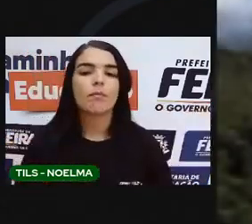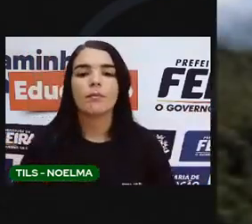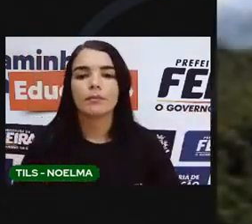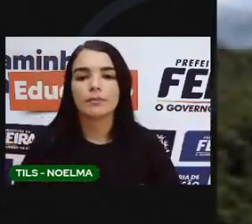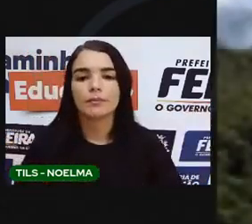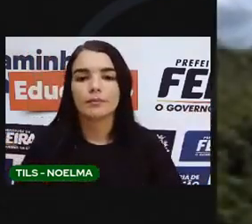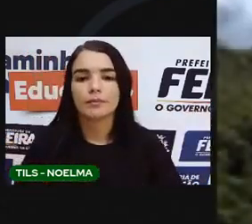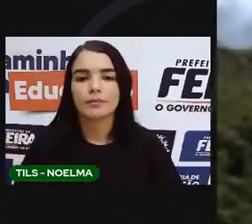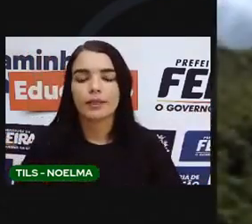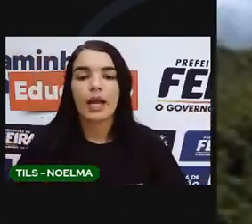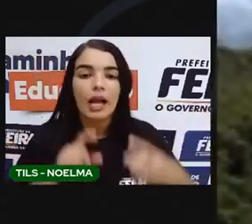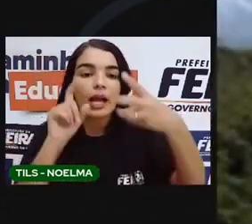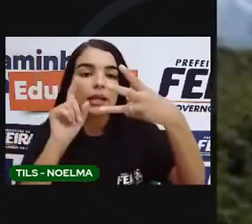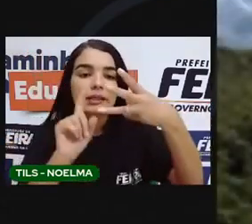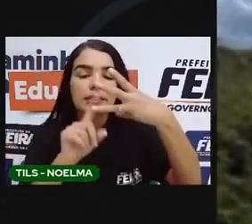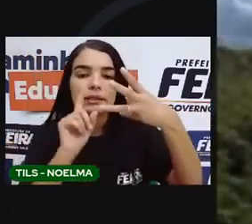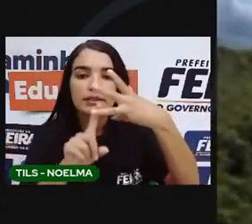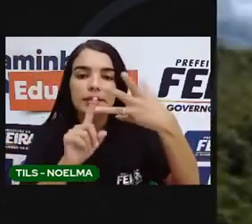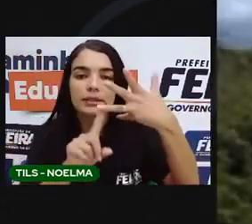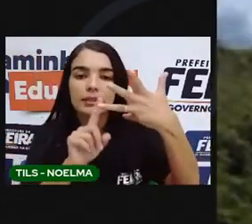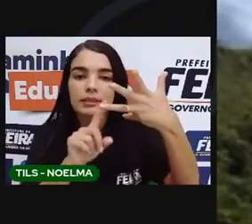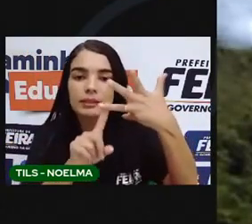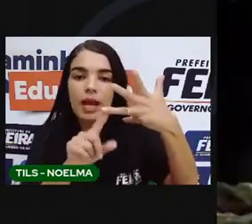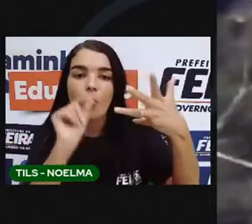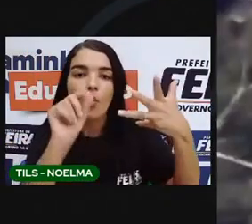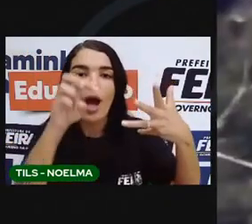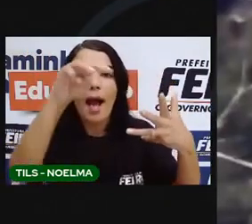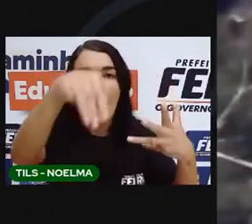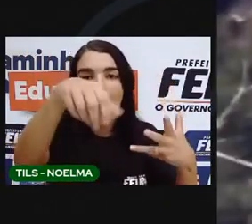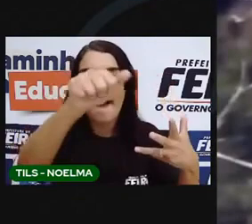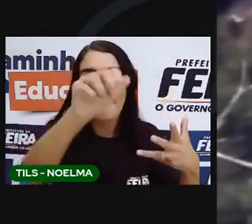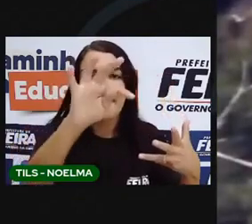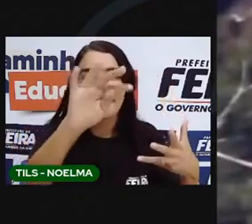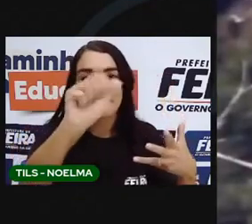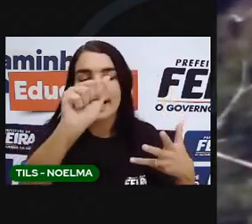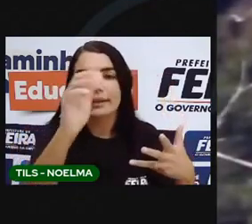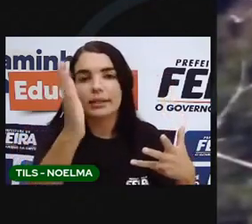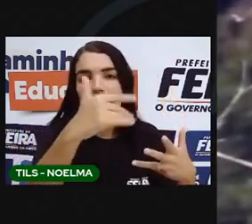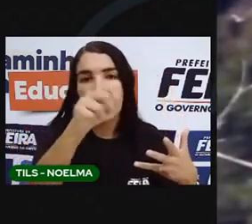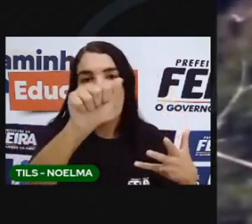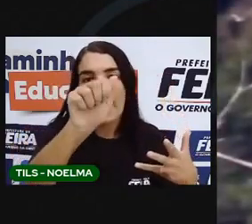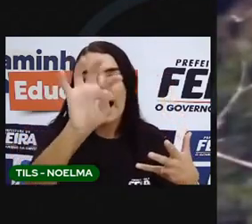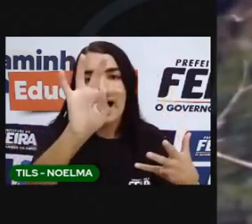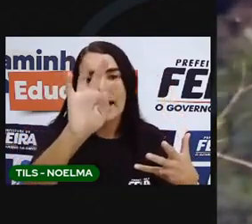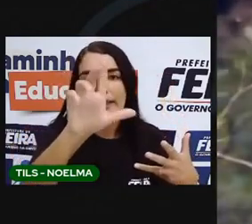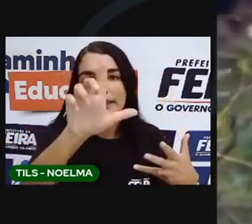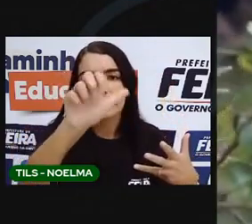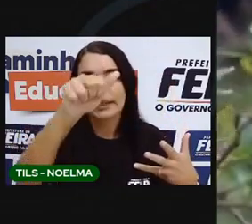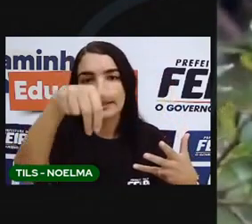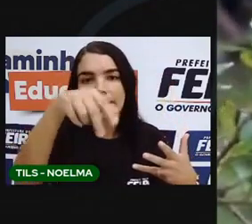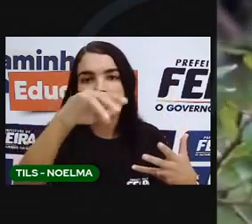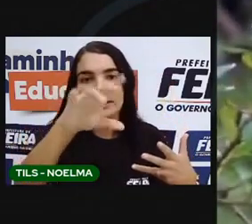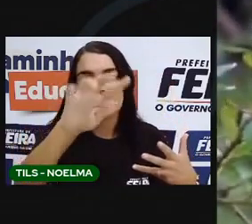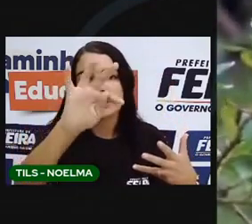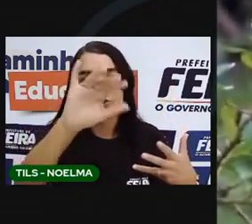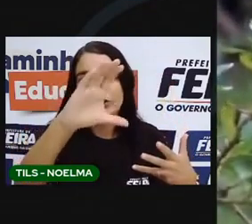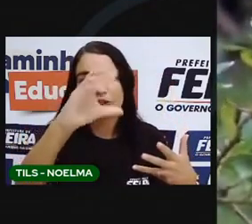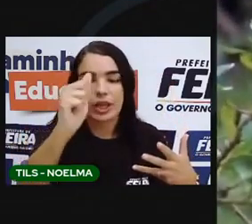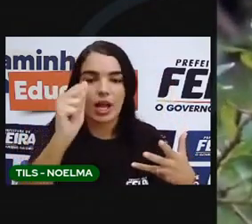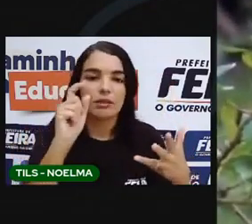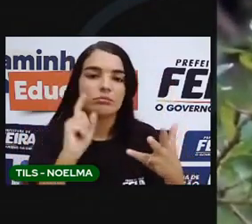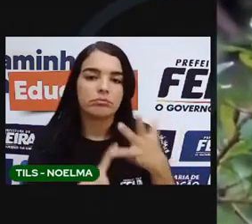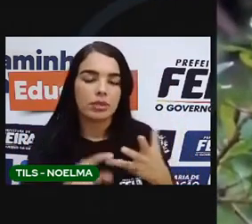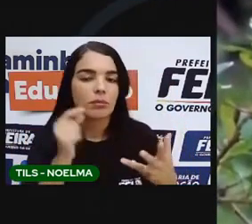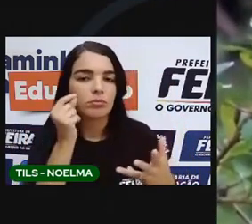Em seguida, nós temos a Mata Atlântica. Ela é formada por várias formações florestais e alguns ecossistemas associados.